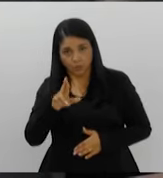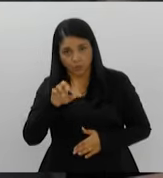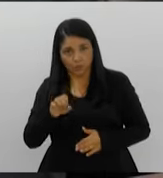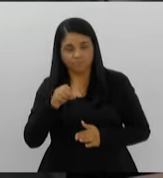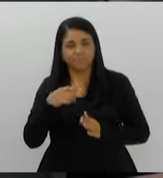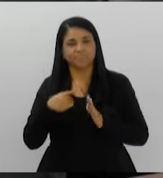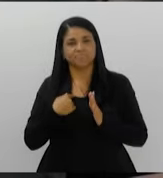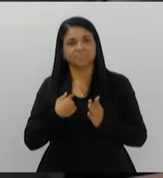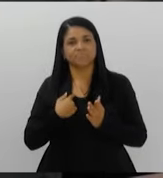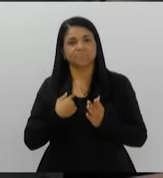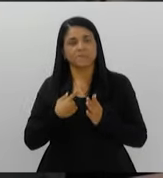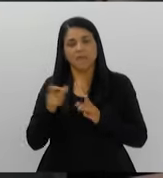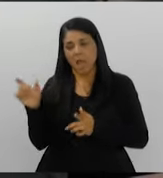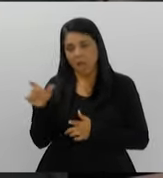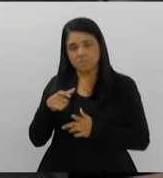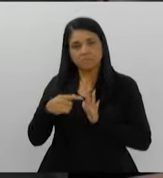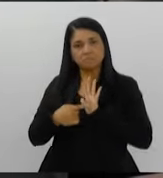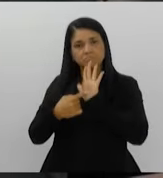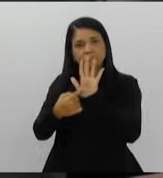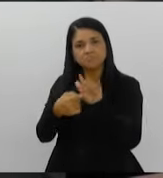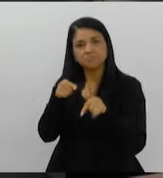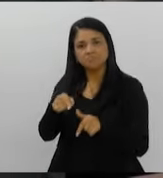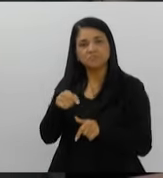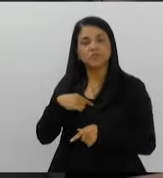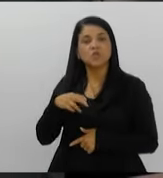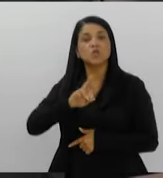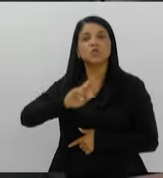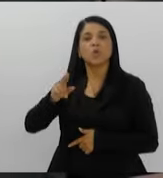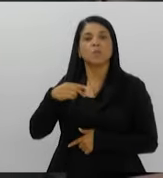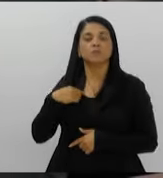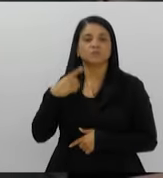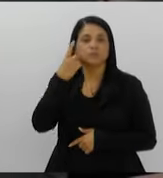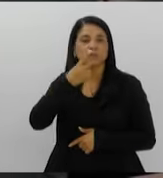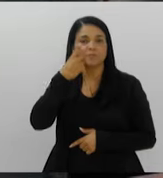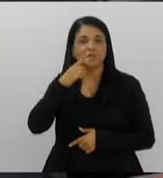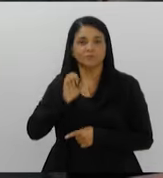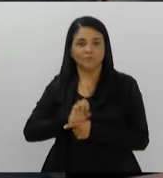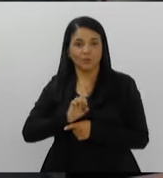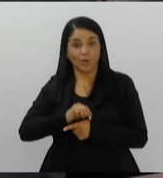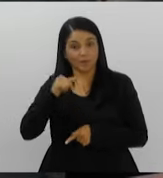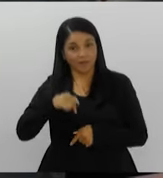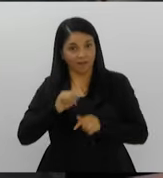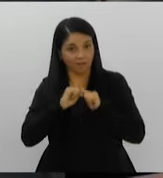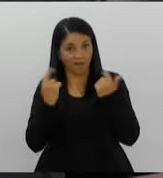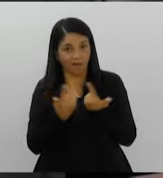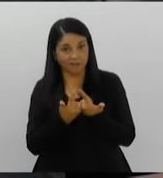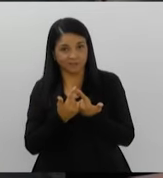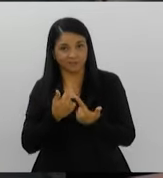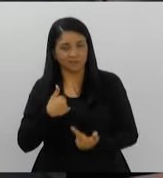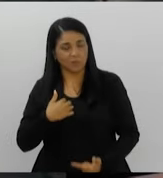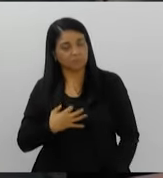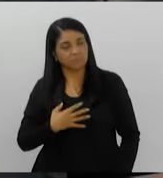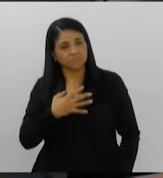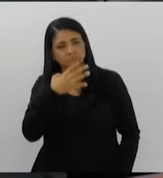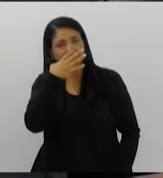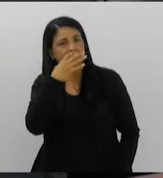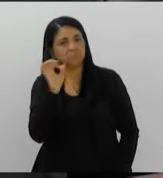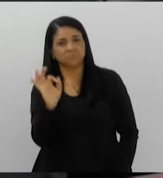uma carteirada em nome de um deputado estadual nessa casa. E aí, não me causa nenhum espanto,